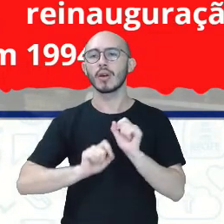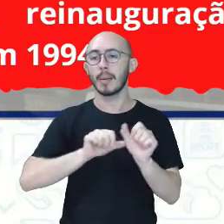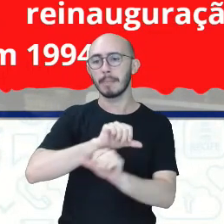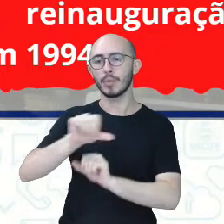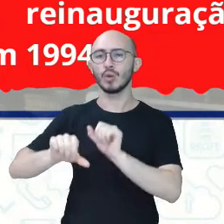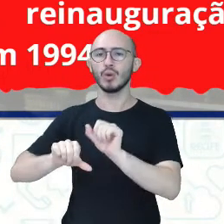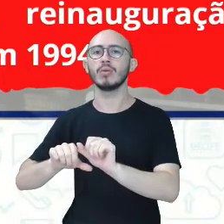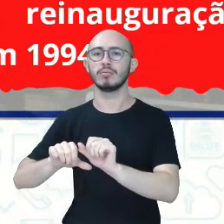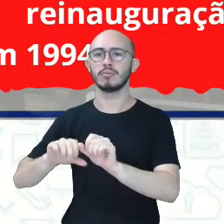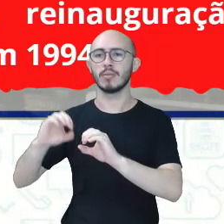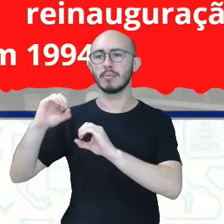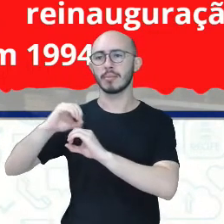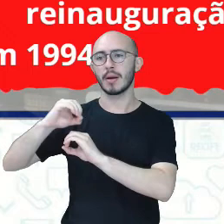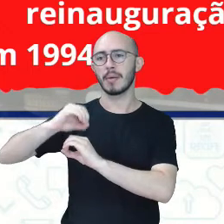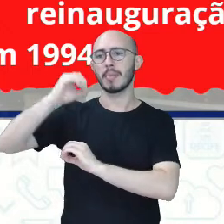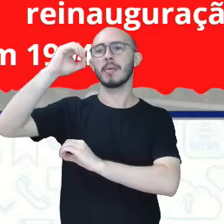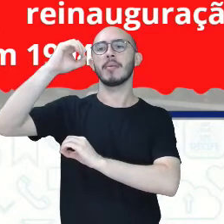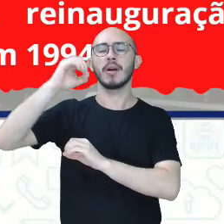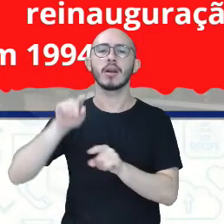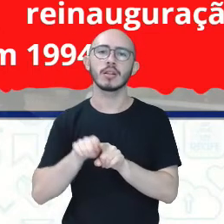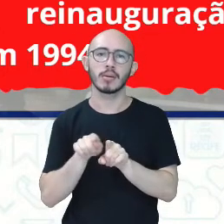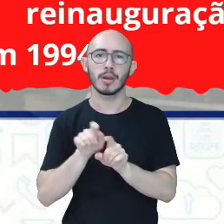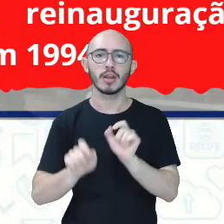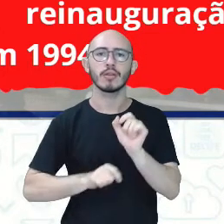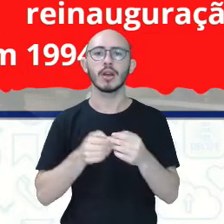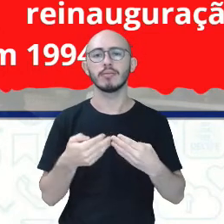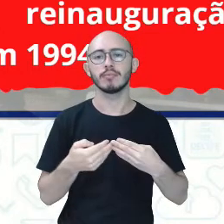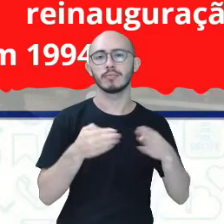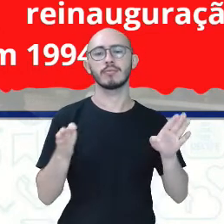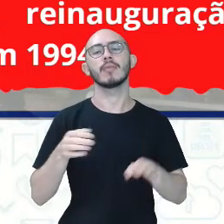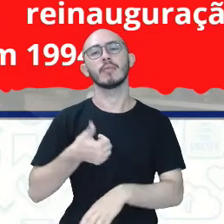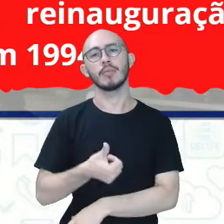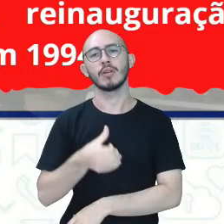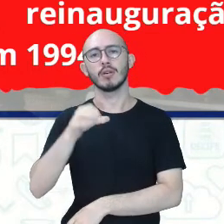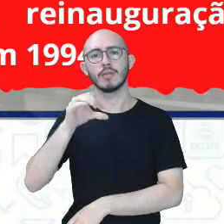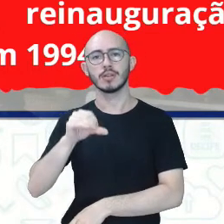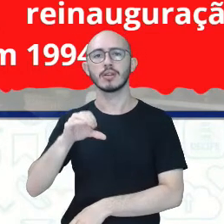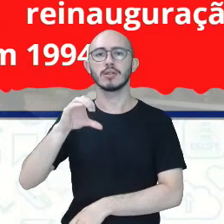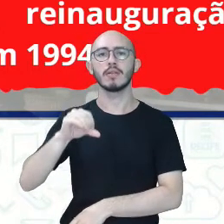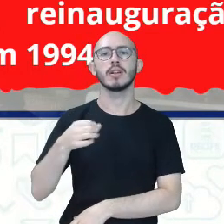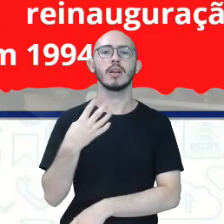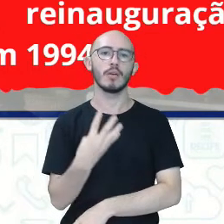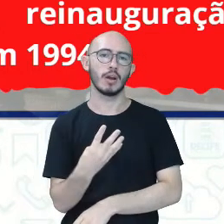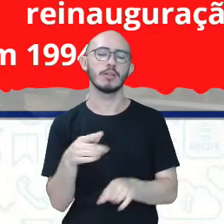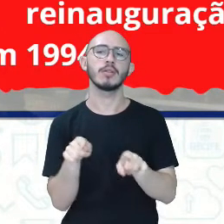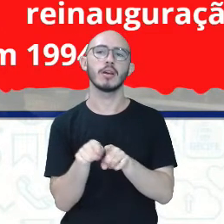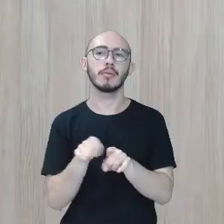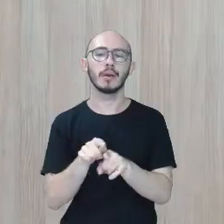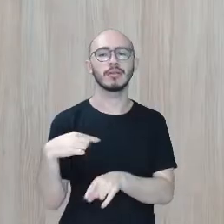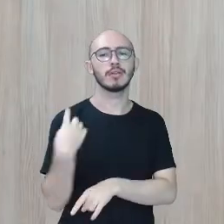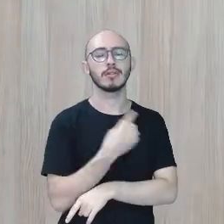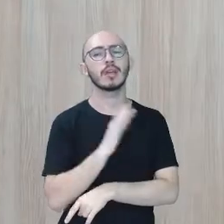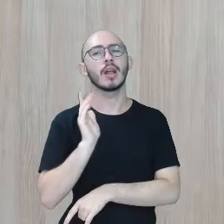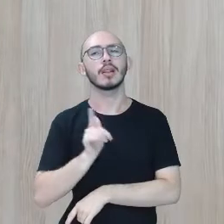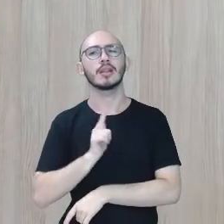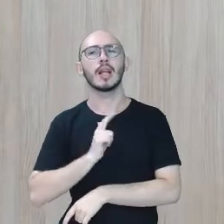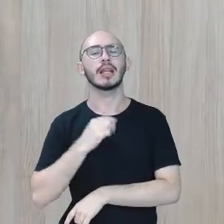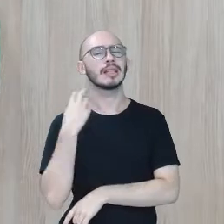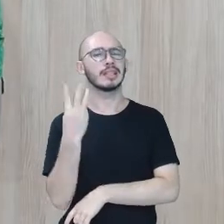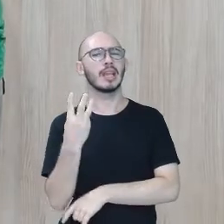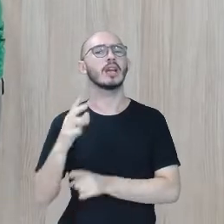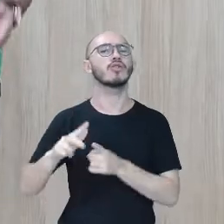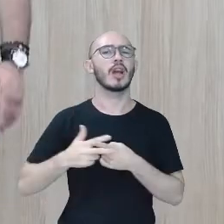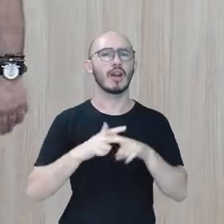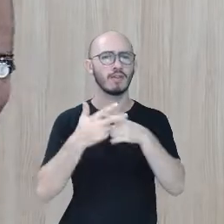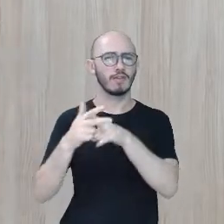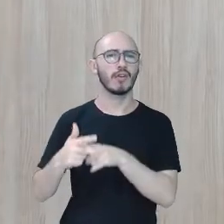parte do mercado. A reinauguração ocorreu apenas em 1994. Então aí a gente já tem pelo menos aí umas 3 reformas